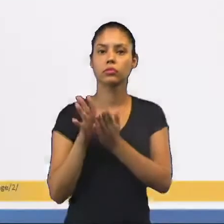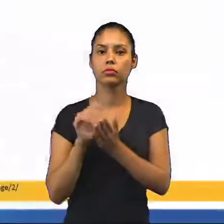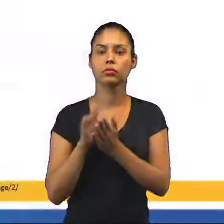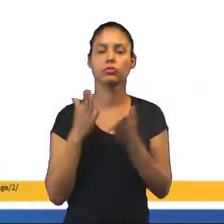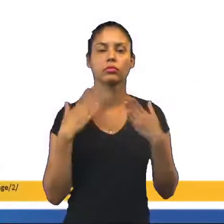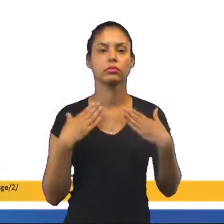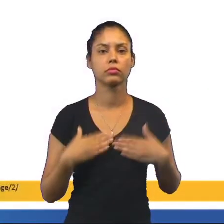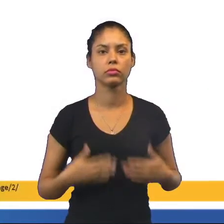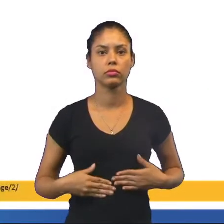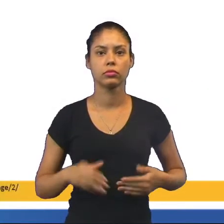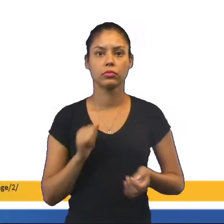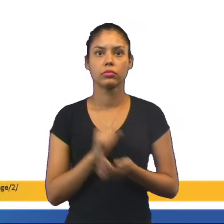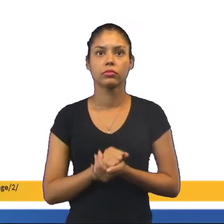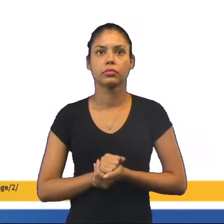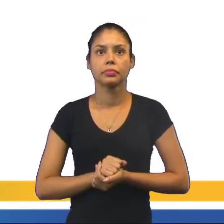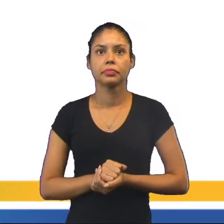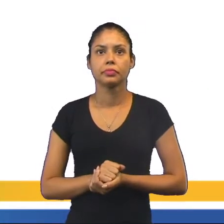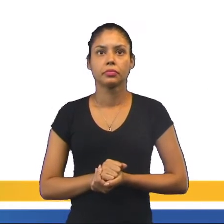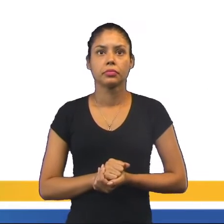fora do nosso corpo.